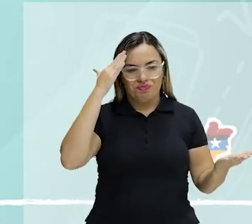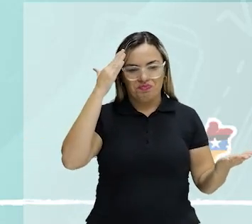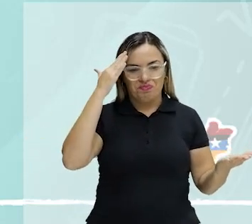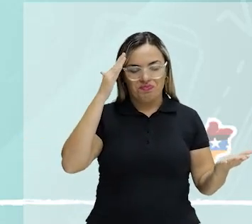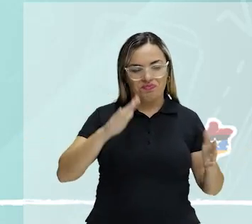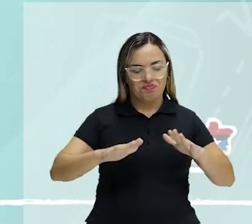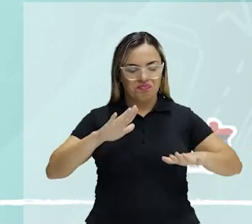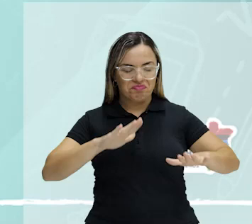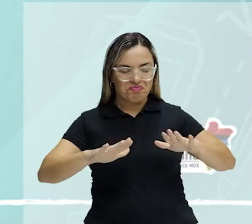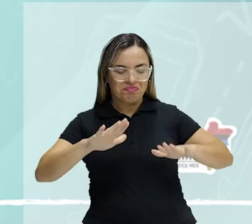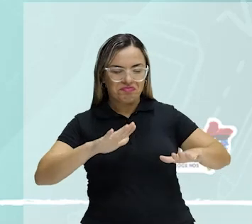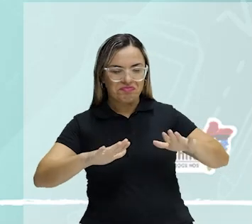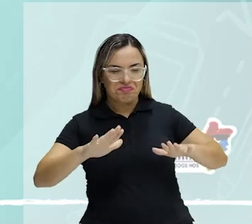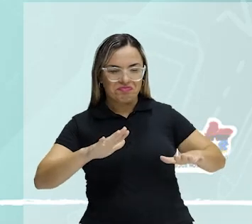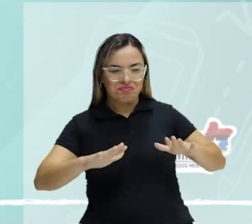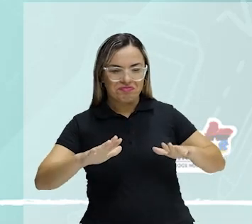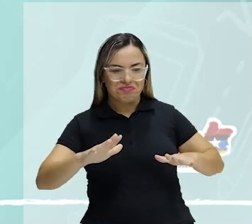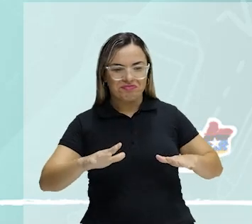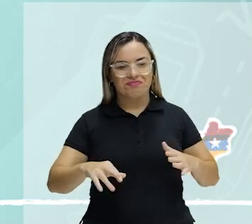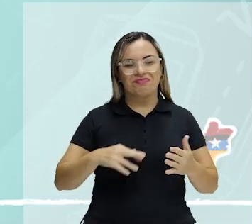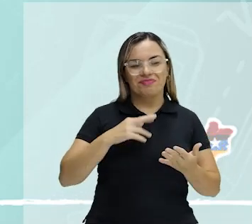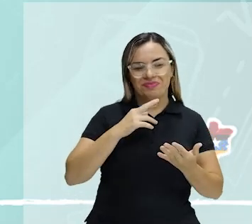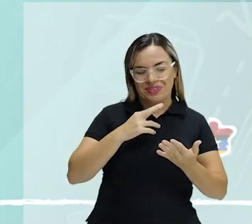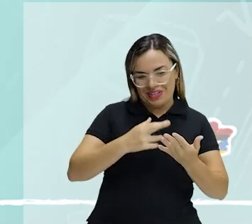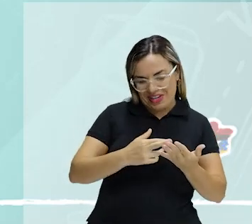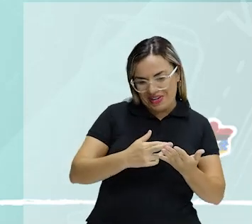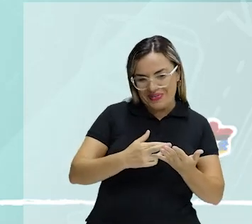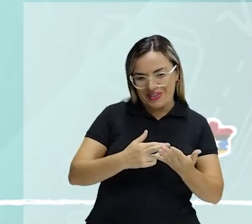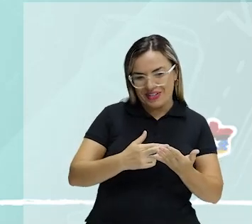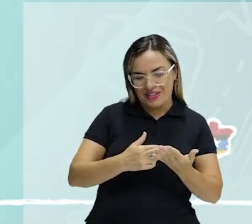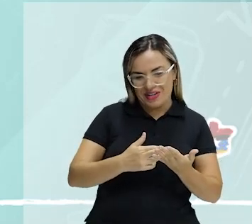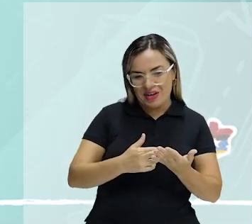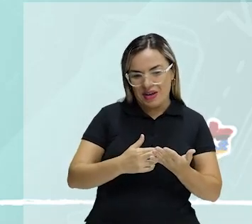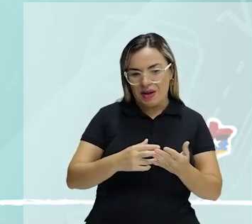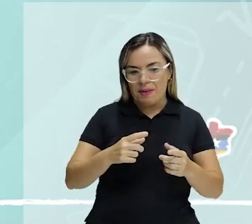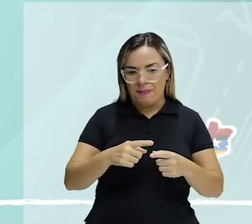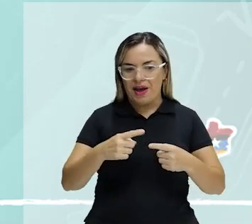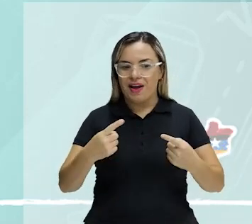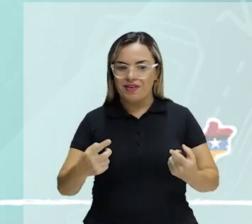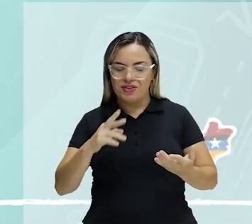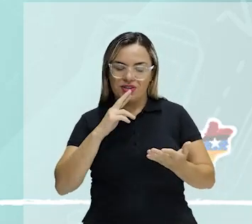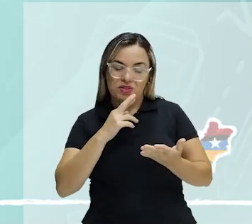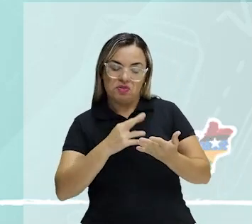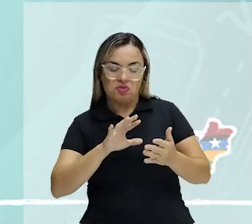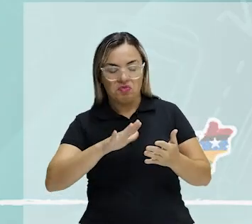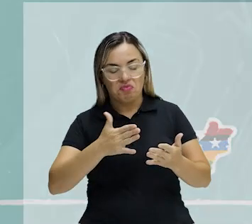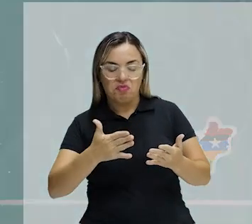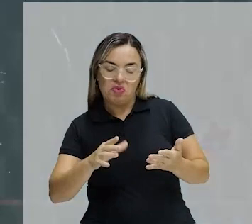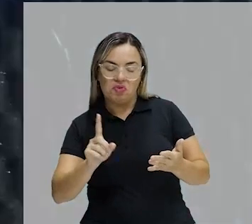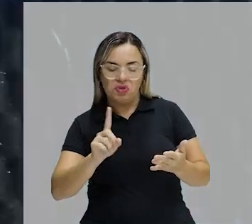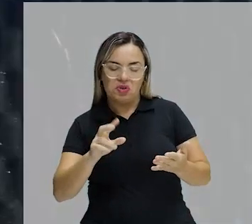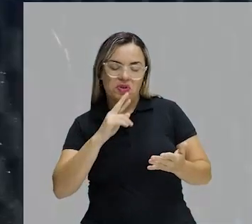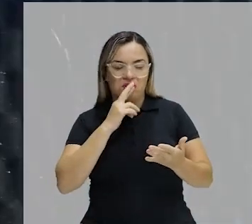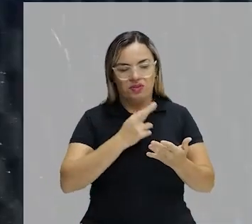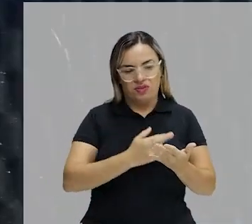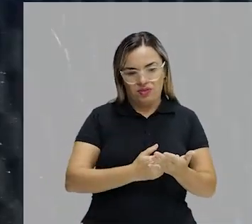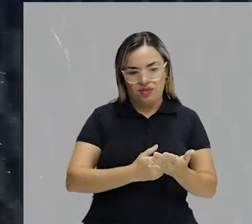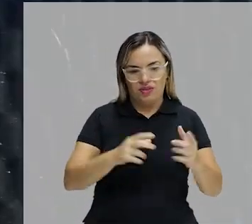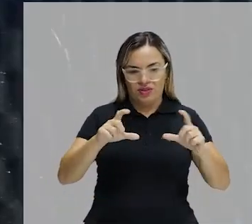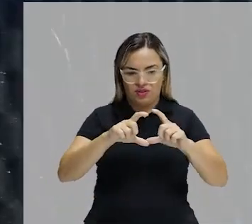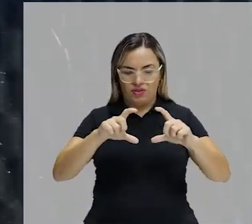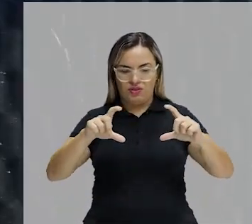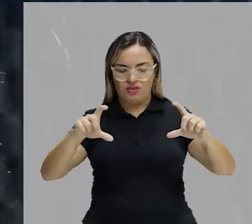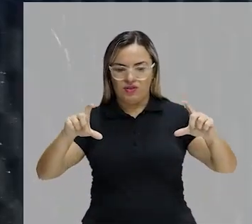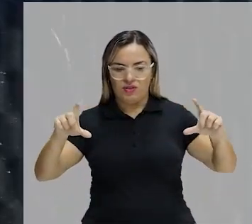me respondam em casa, ou talvez vocês não respondam, mas vocês entendem o que eu digo. Então, é uma frase. Frase é